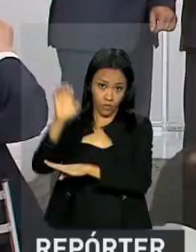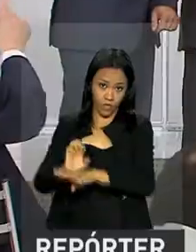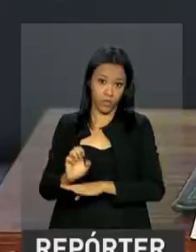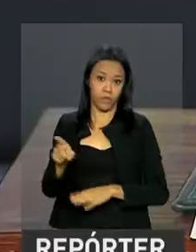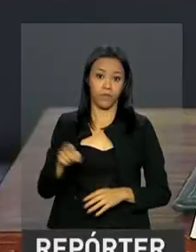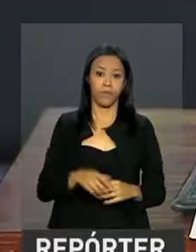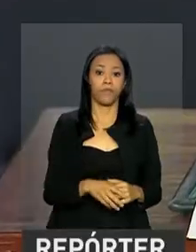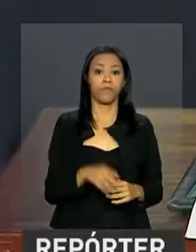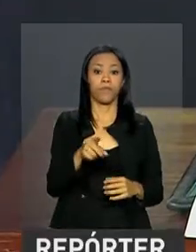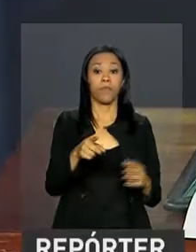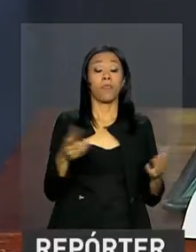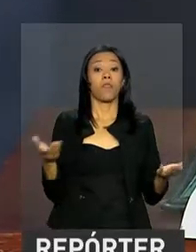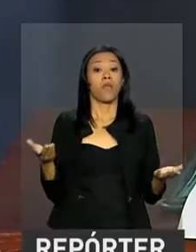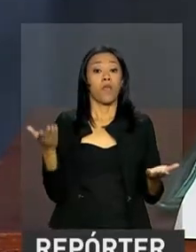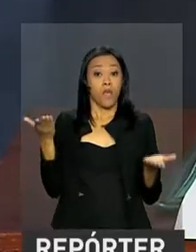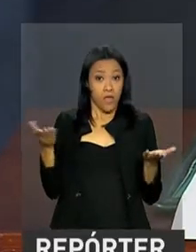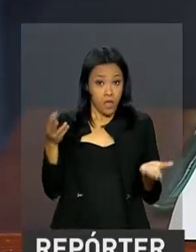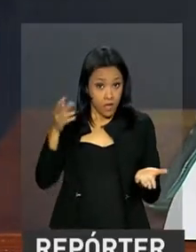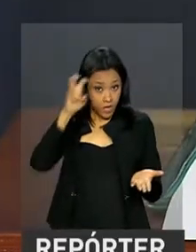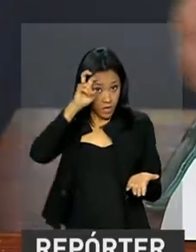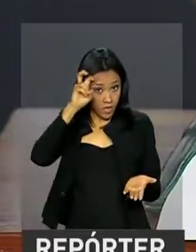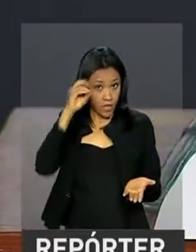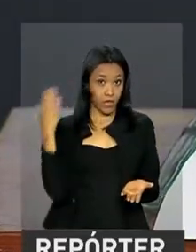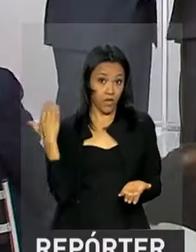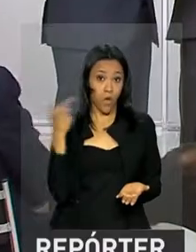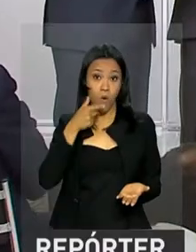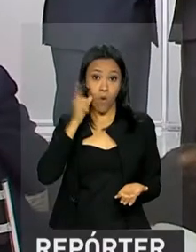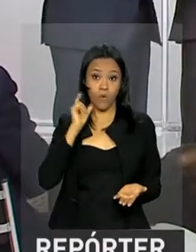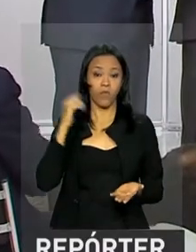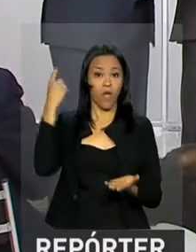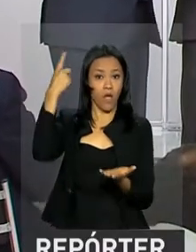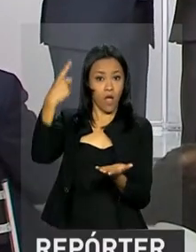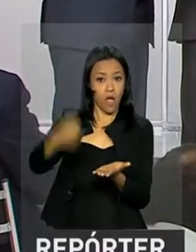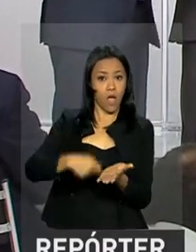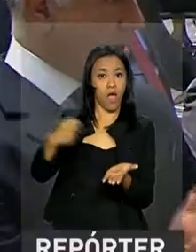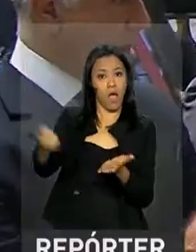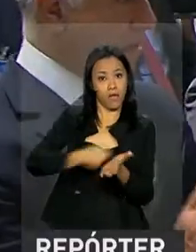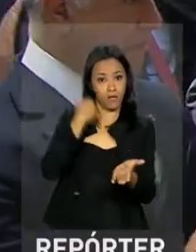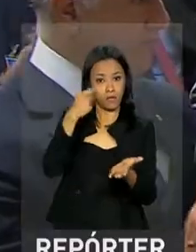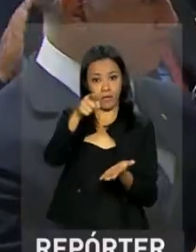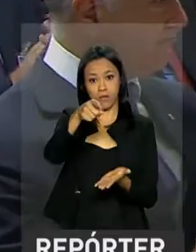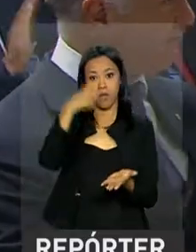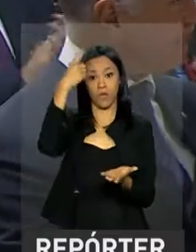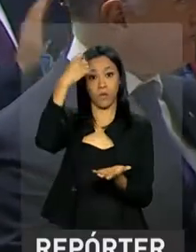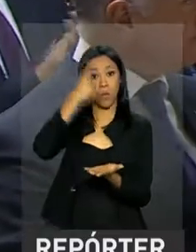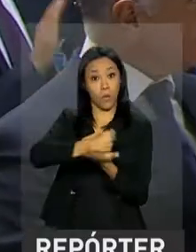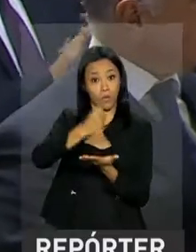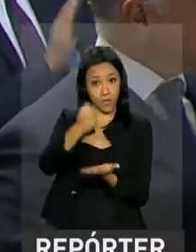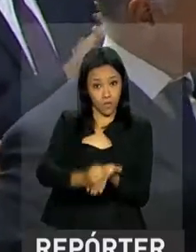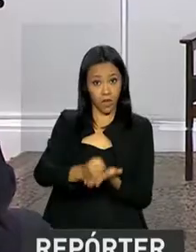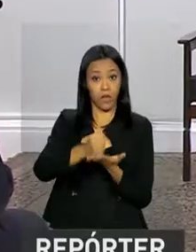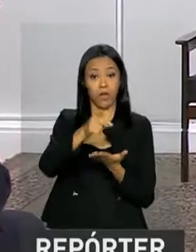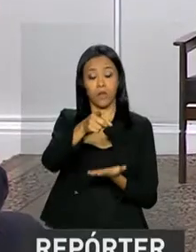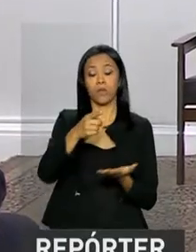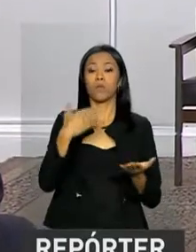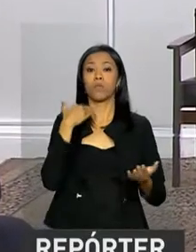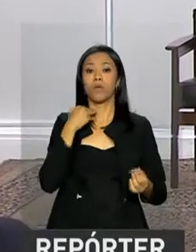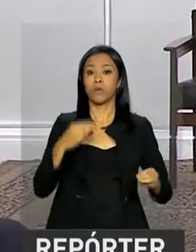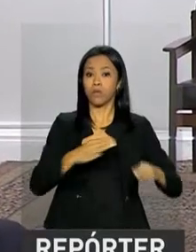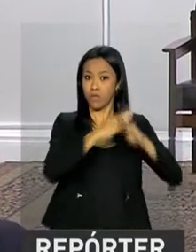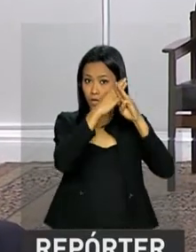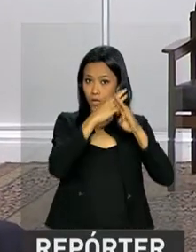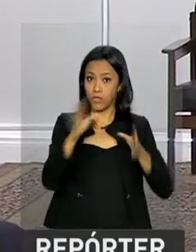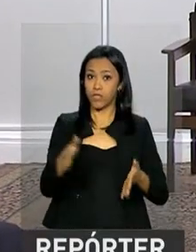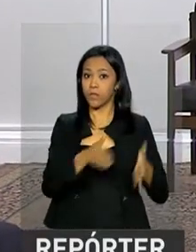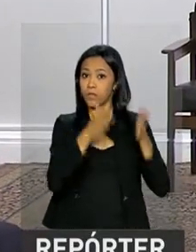O acordo foi assinado nesta quinta-feira pelo presidente da República, Michel Temer. O contrato foi firmado entre a Caixa Econômica